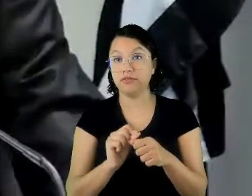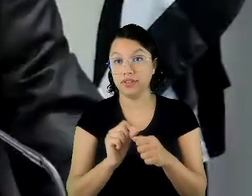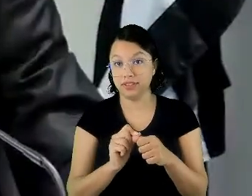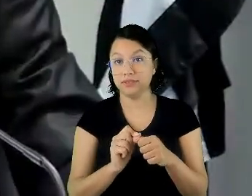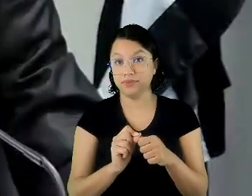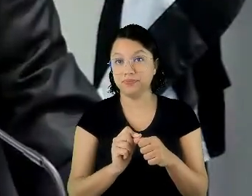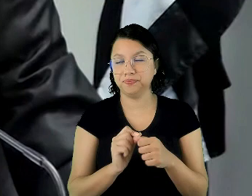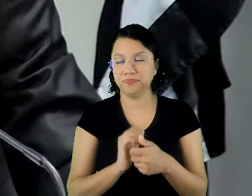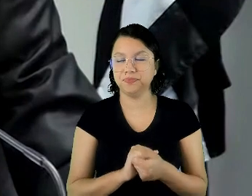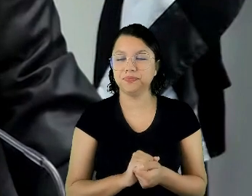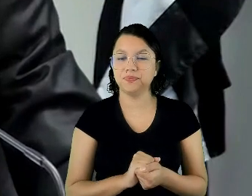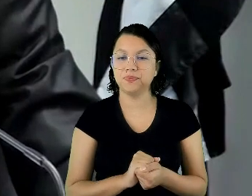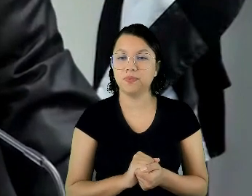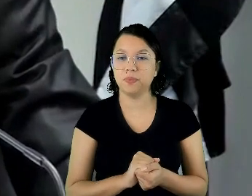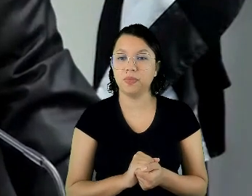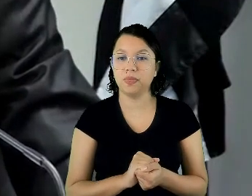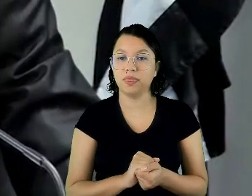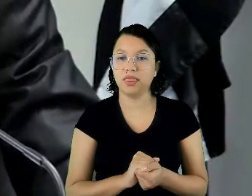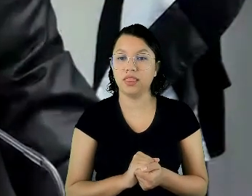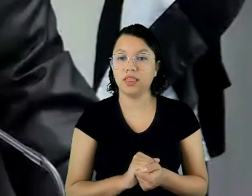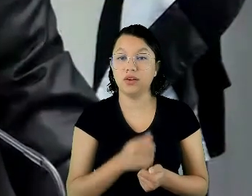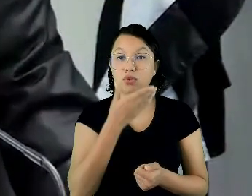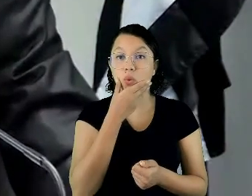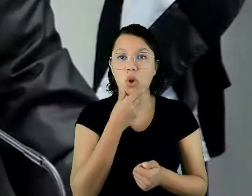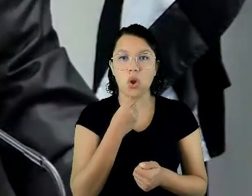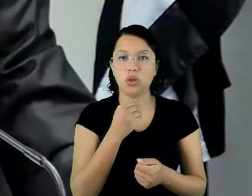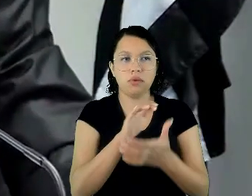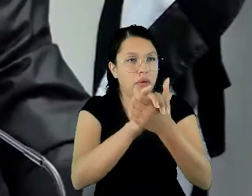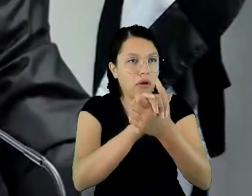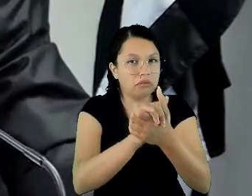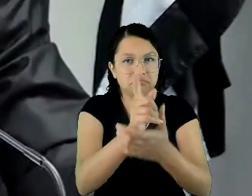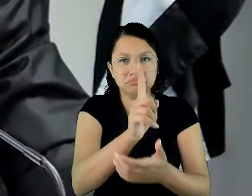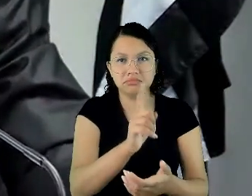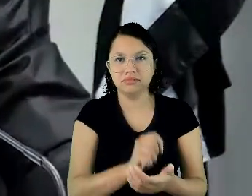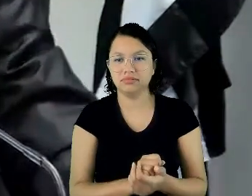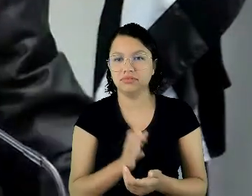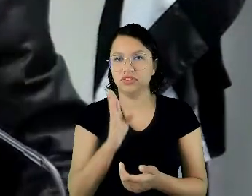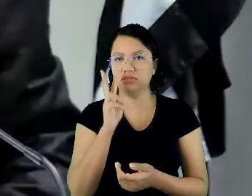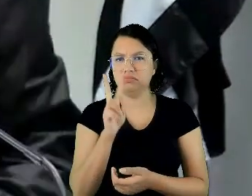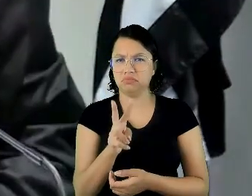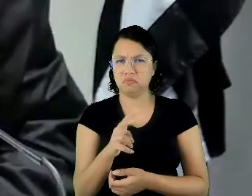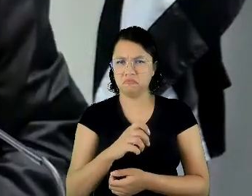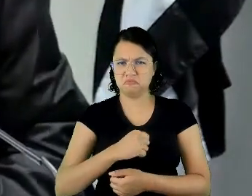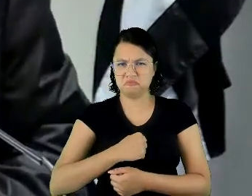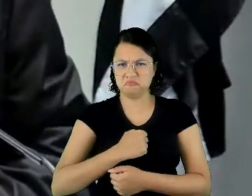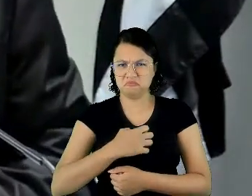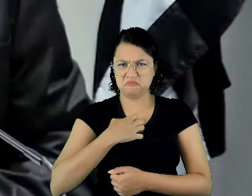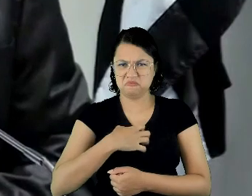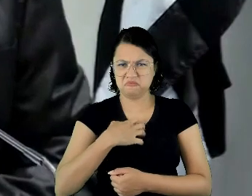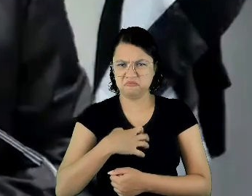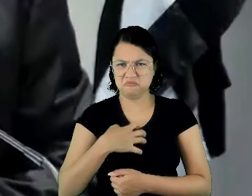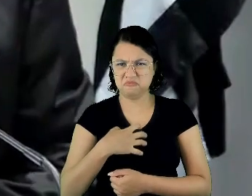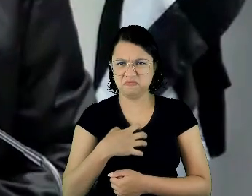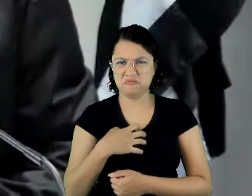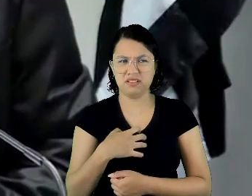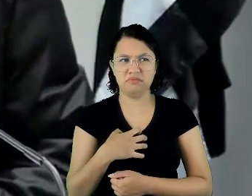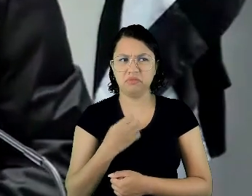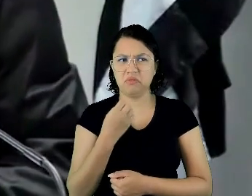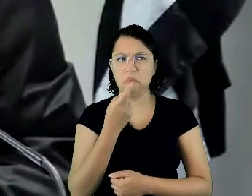E o homem nem te cumprimenta. Ele já te olha bravo. Nem te dá bom dia, nem boa